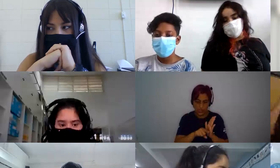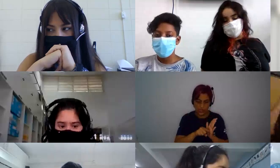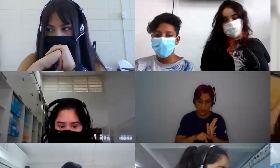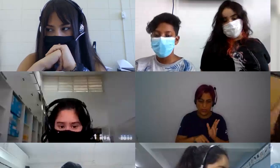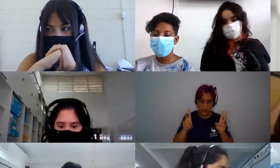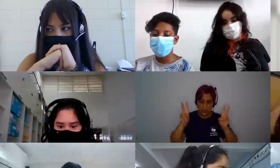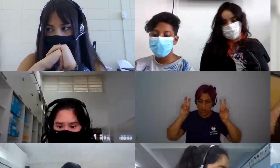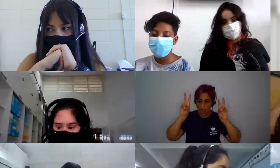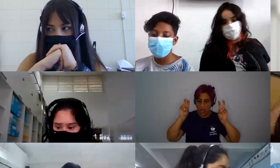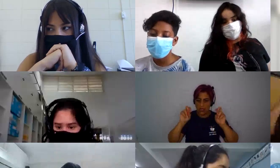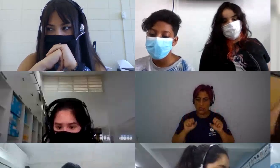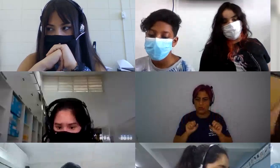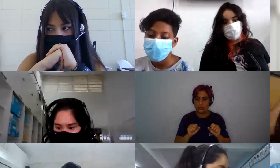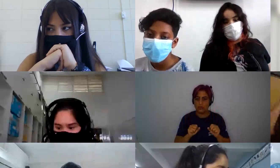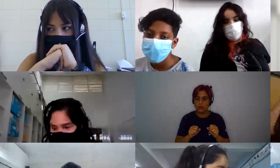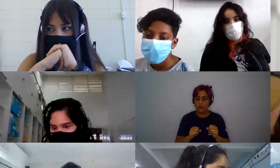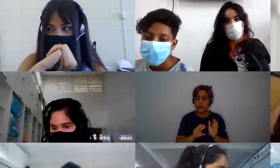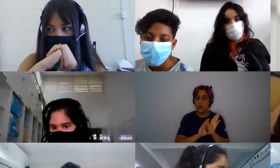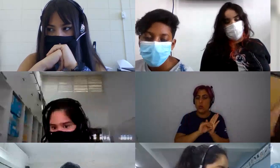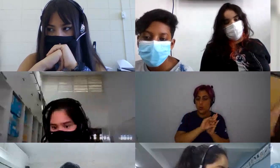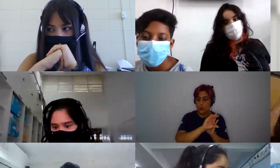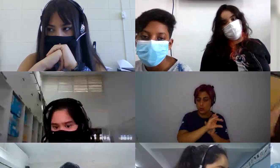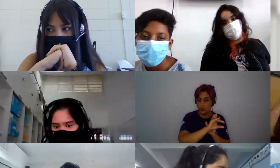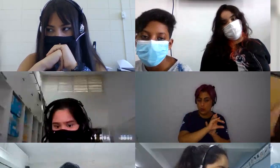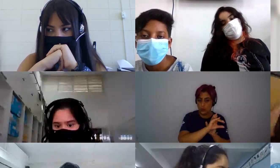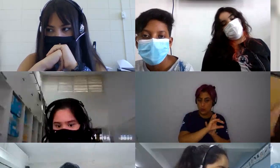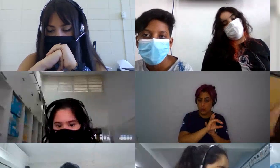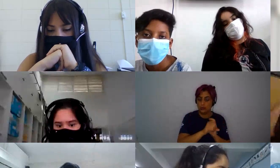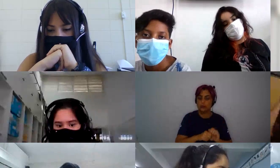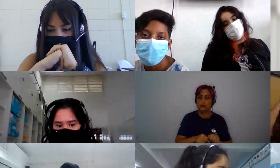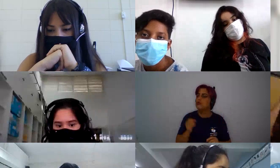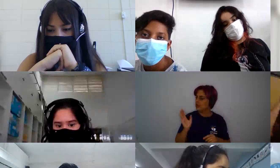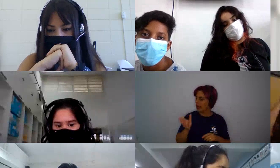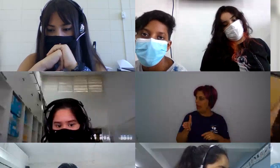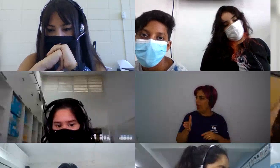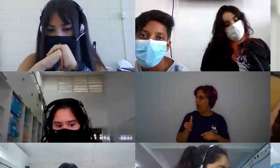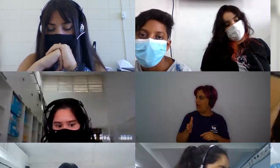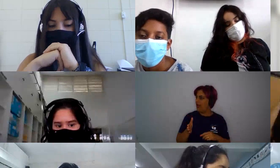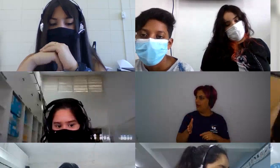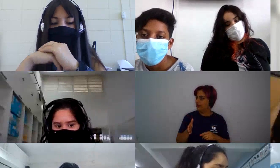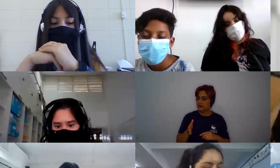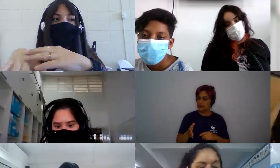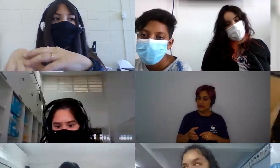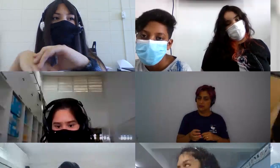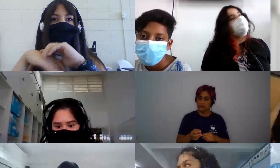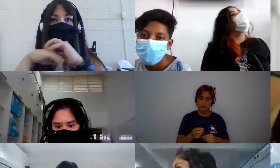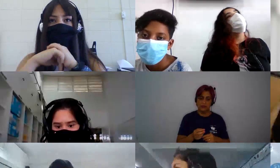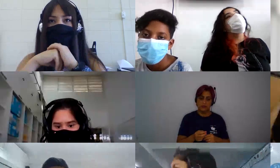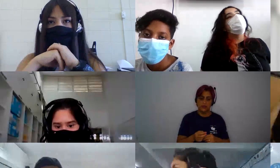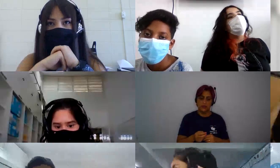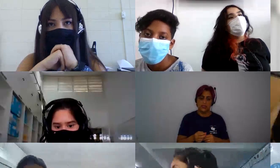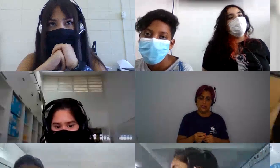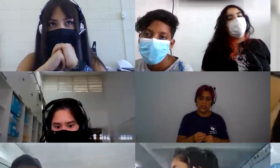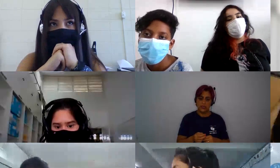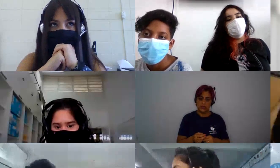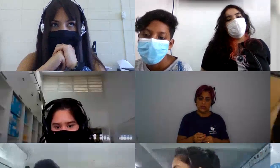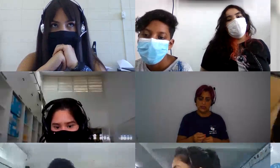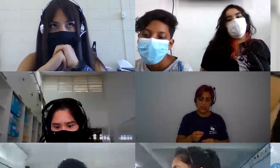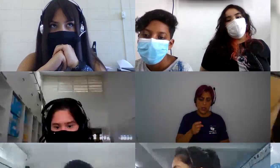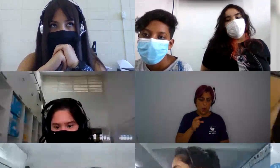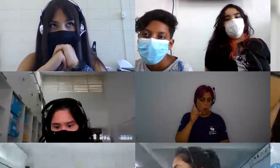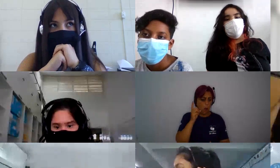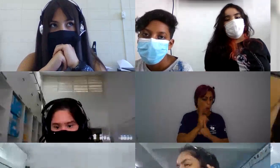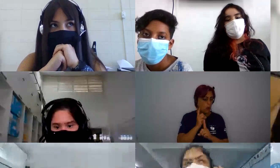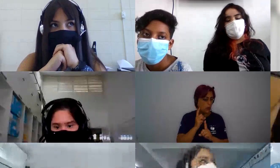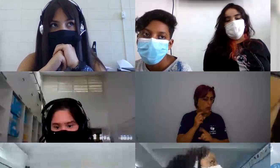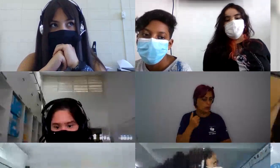no Google, Ju? Você já teve curiosidade? Já. E a resposta te satisfez ou a resposta te deixou assim, frustrada?